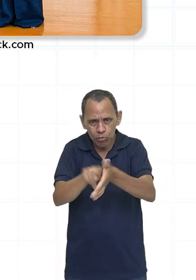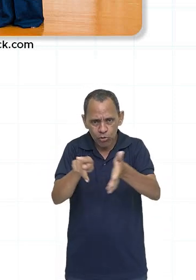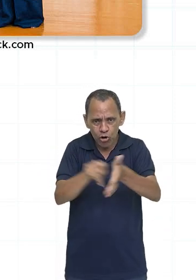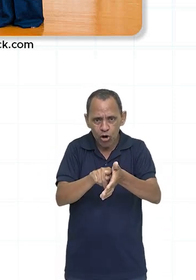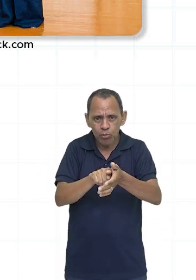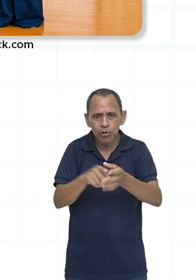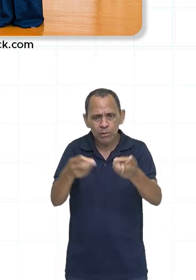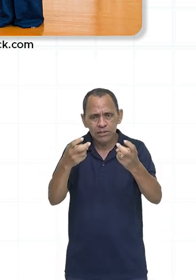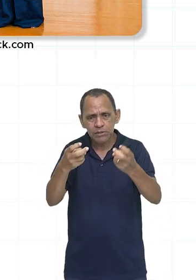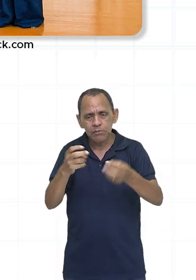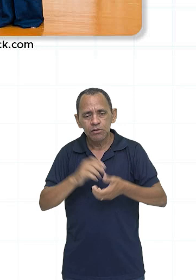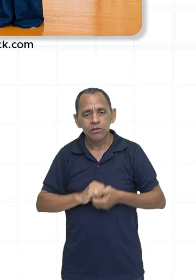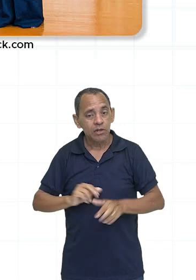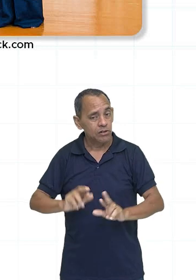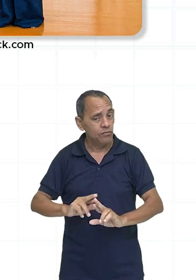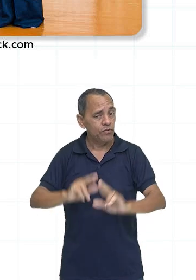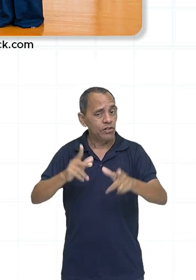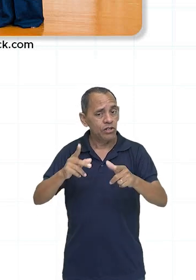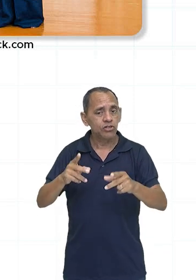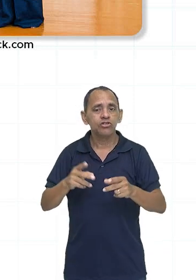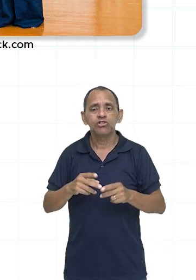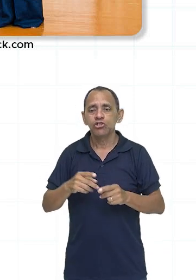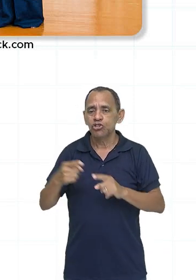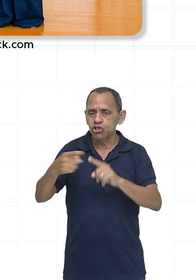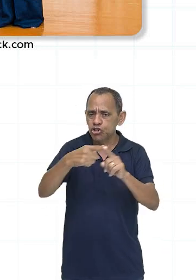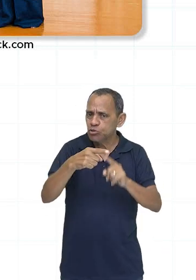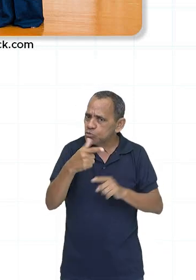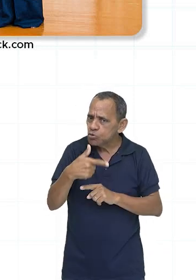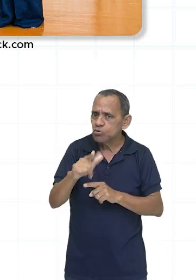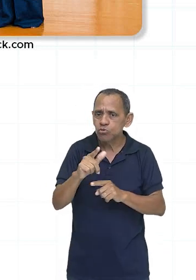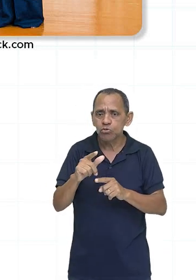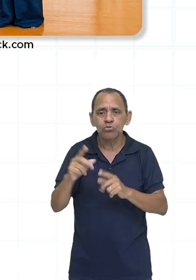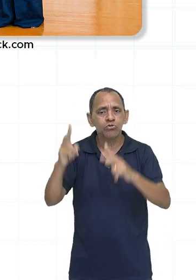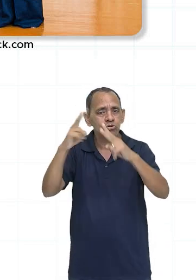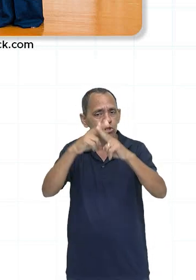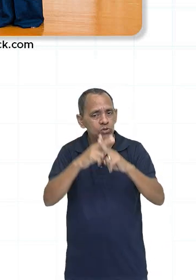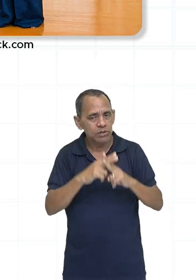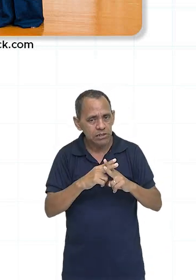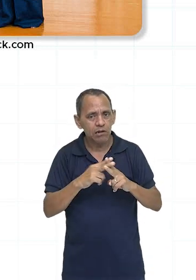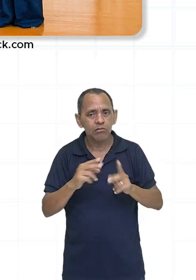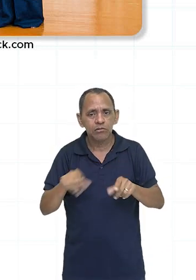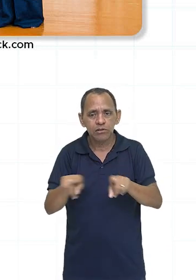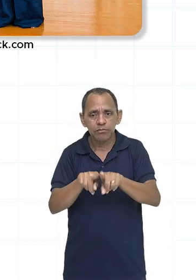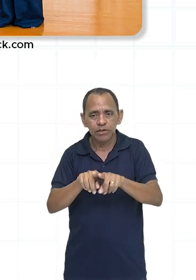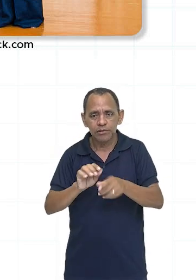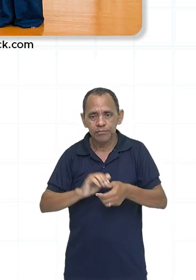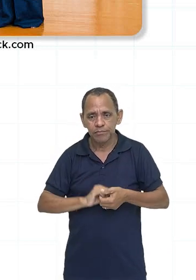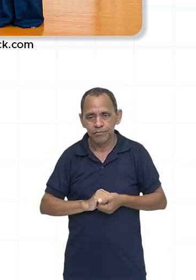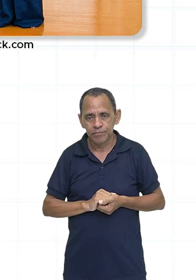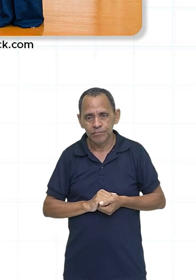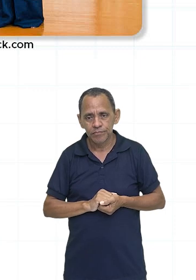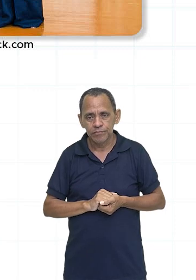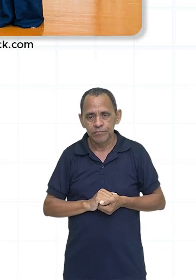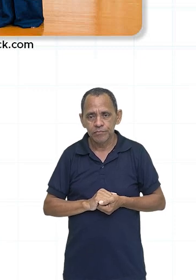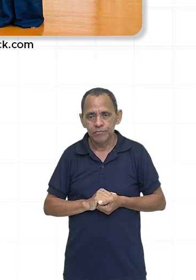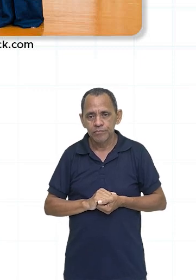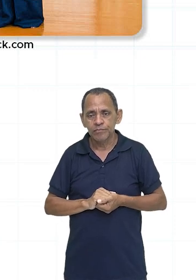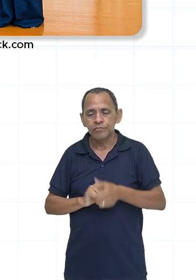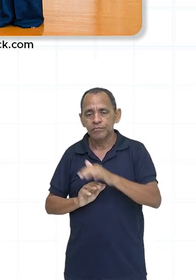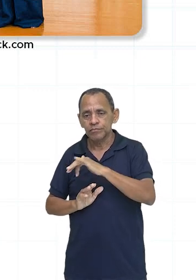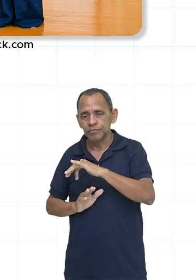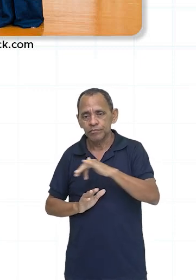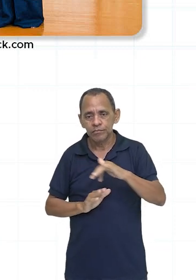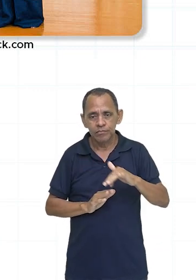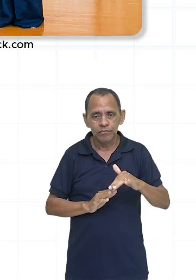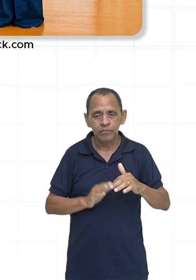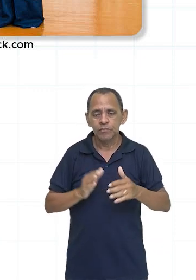diferente do karatê, é diferente do judô. Por quê? Porque o Kendo é uma outra arte marcial. E é falando dessa questão